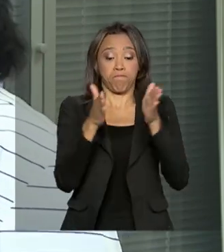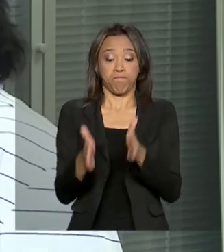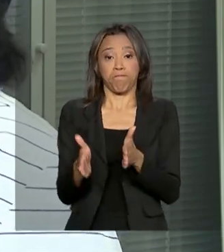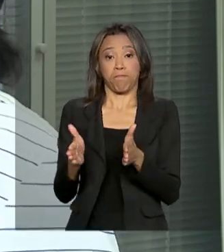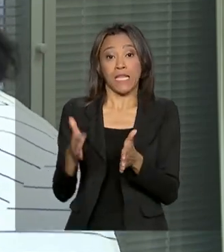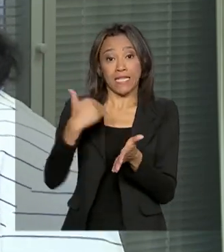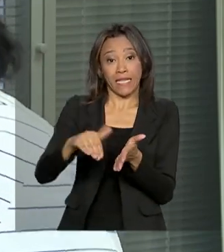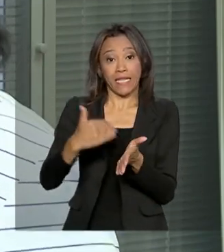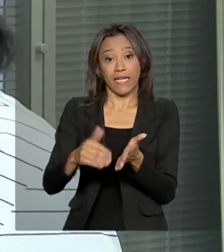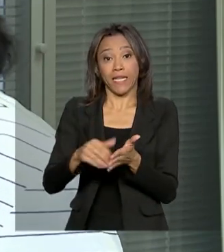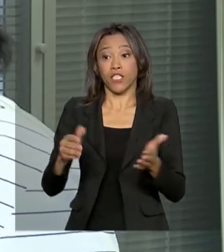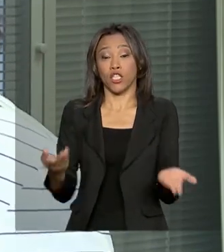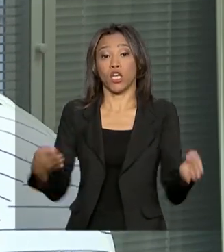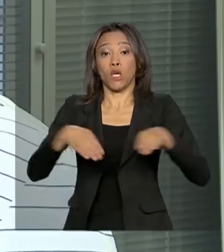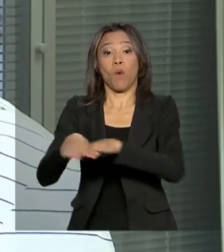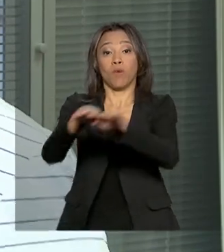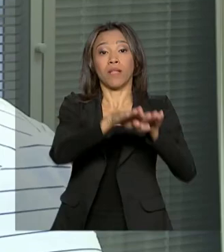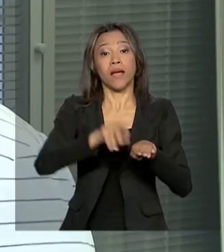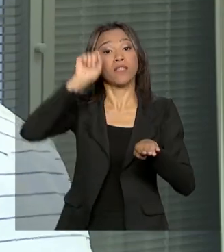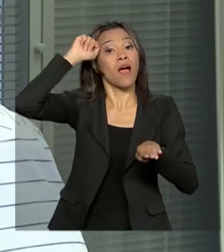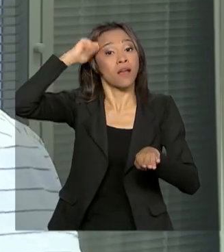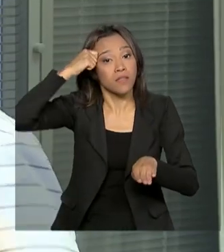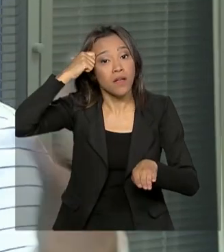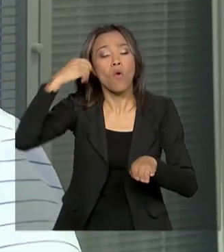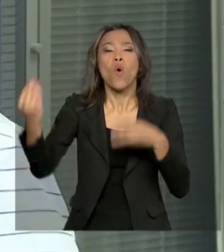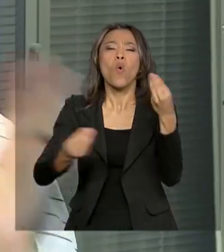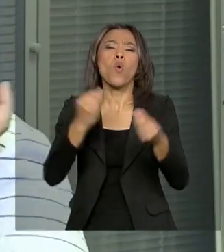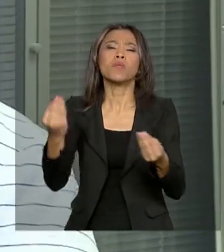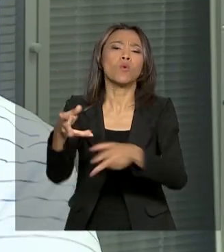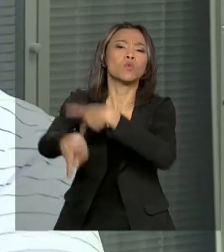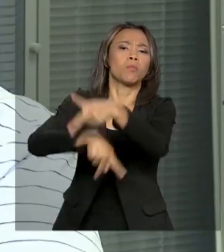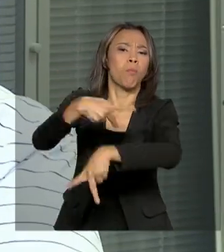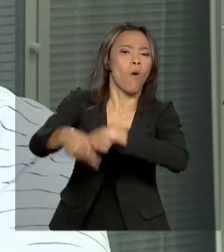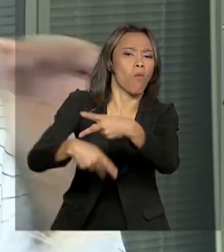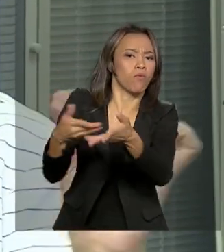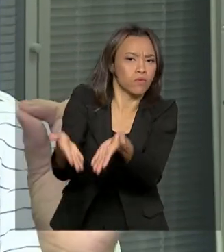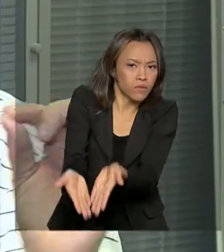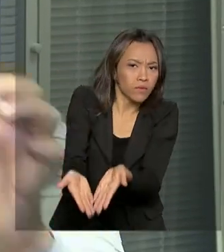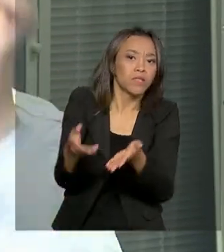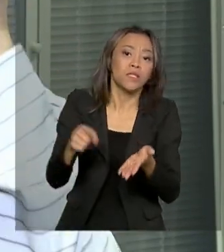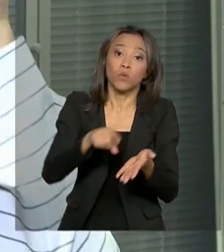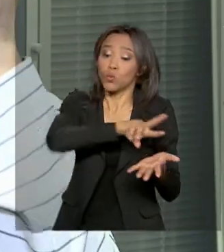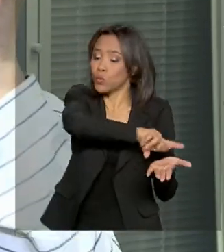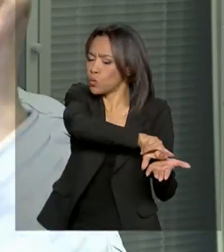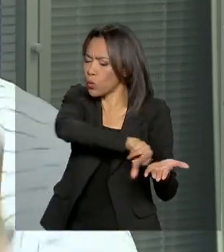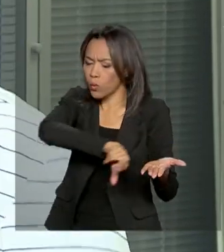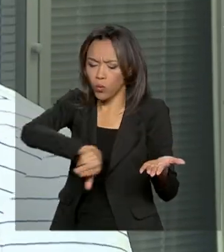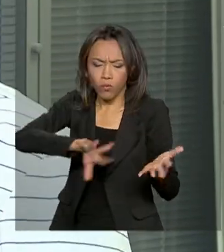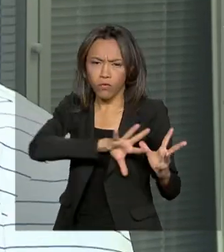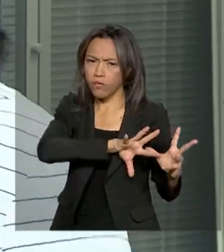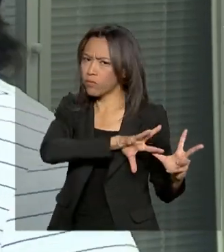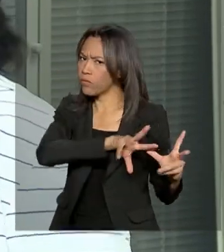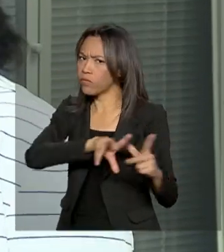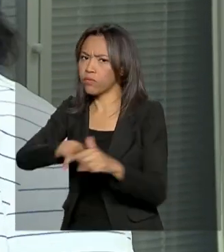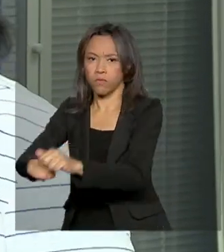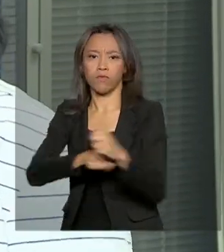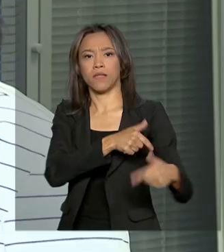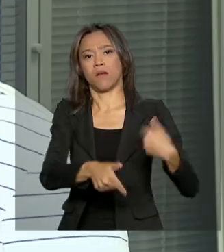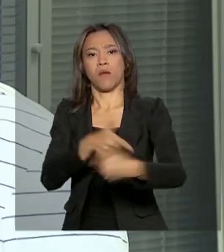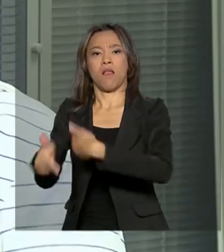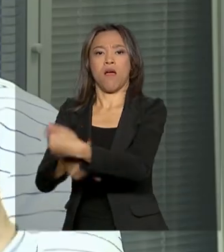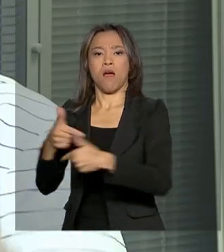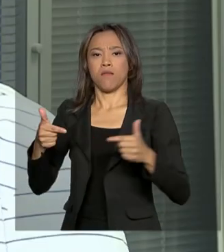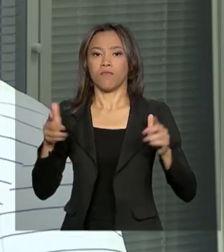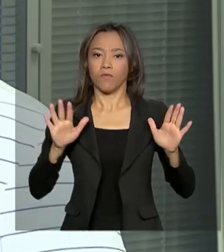de Igualdade Racial, povos tradicionais, como é que estão as crianças nos povos tradicionais? Então, o Ministério inteiro vai trabalhar de forma transversal e